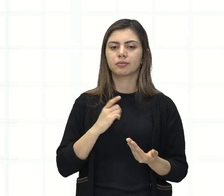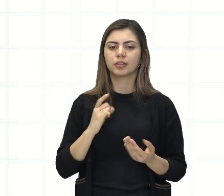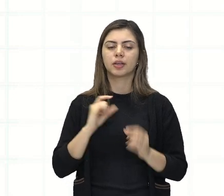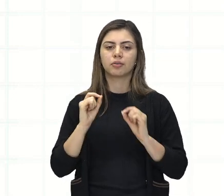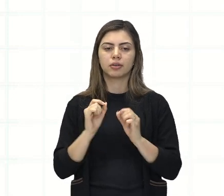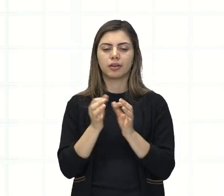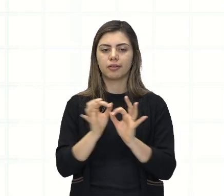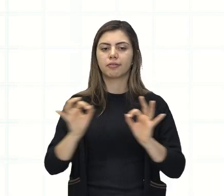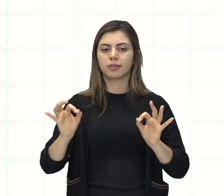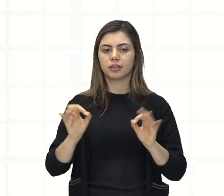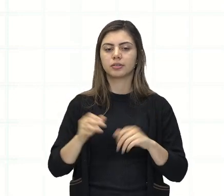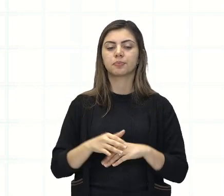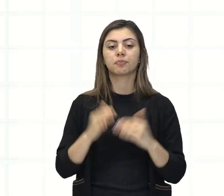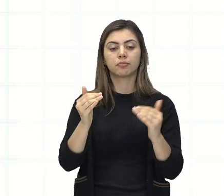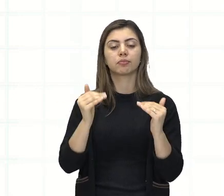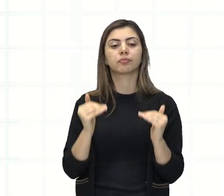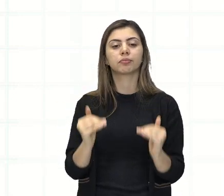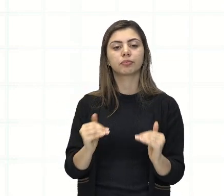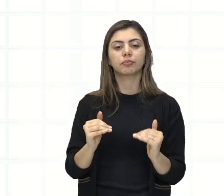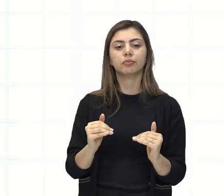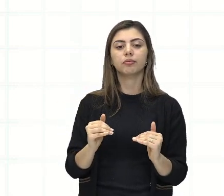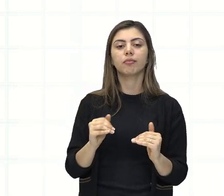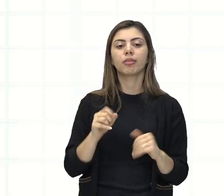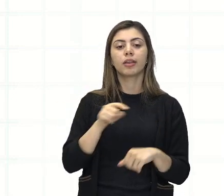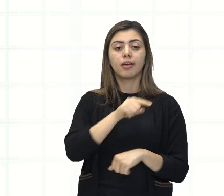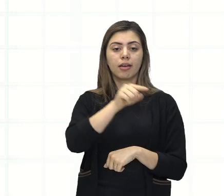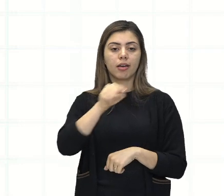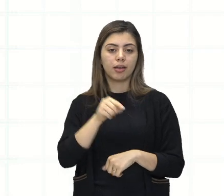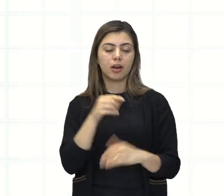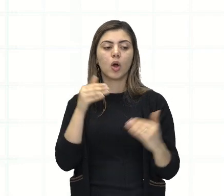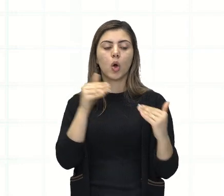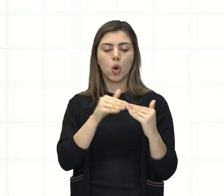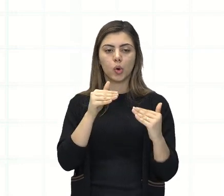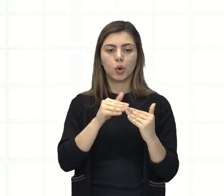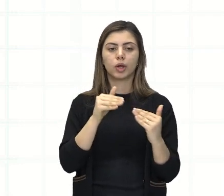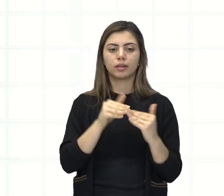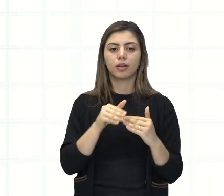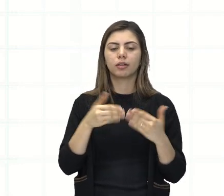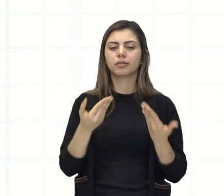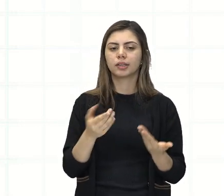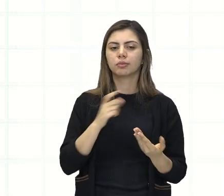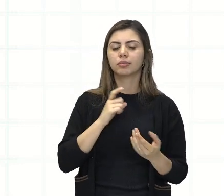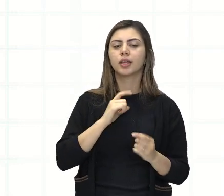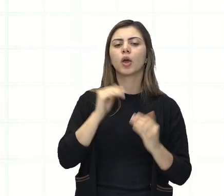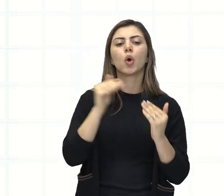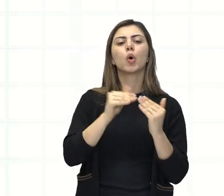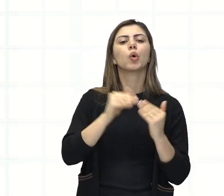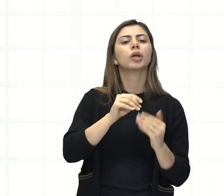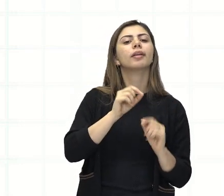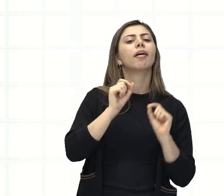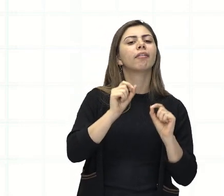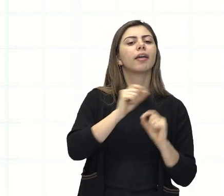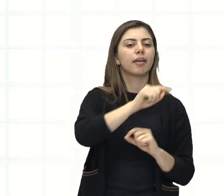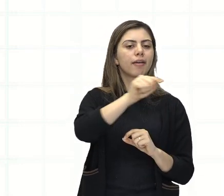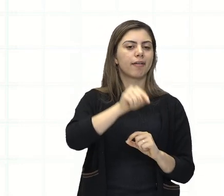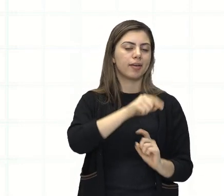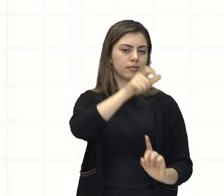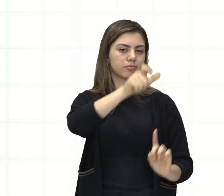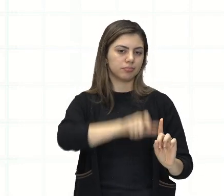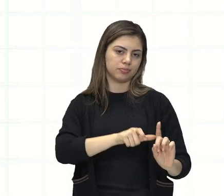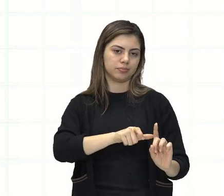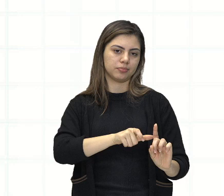com isso. Quem concordaram com isso? Eles. Então, o sujeito que nós já encontramos o